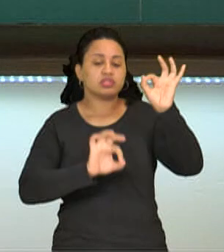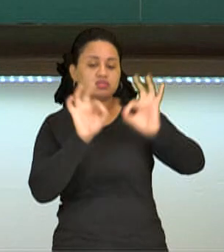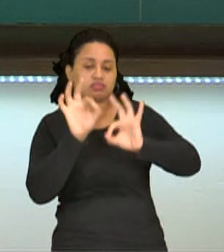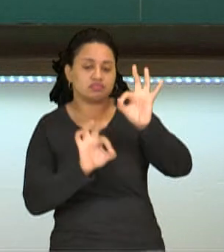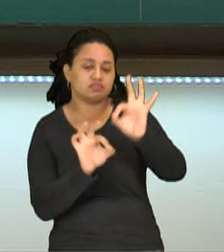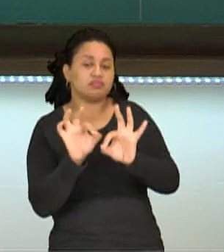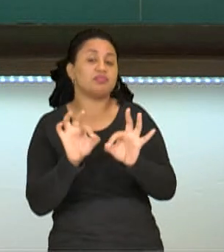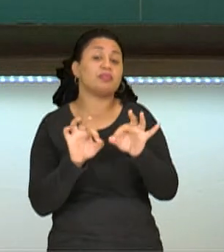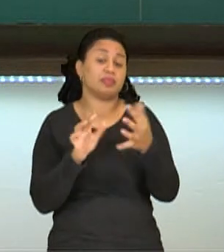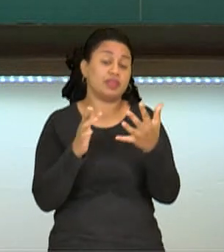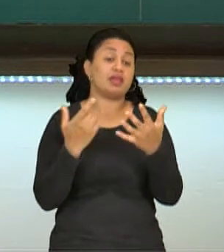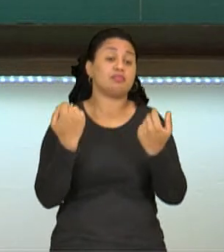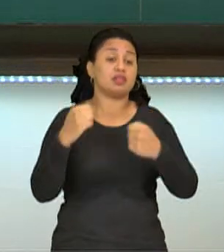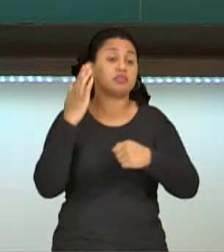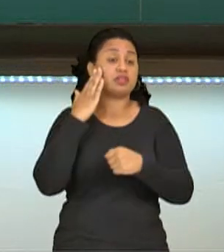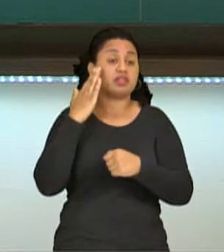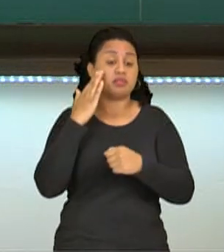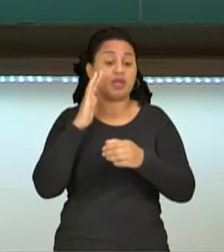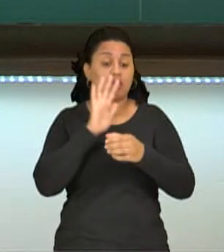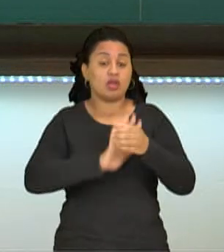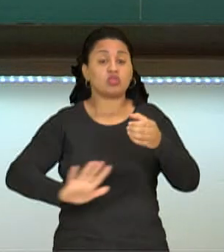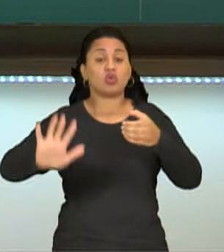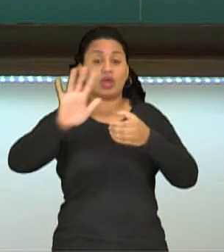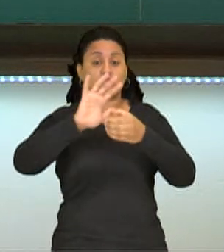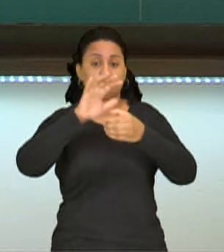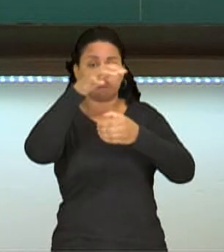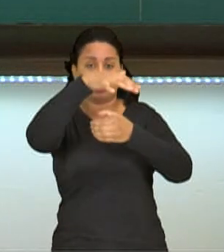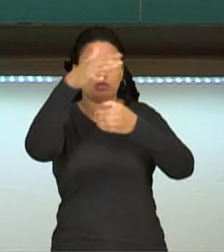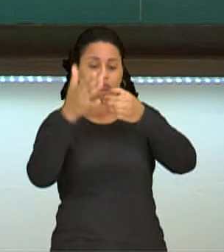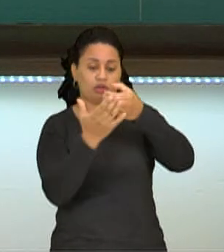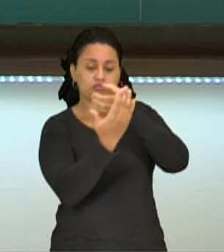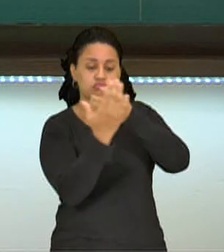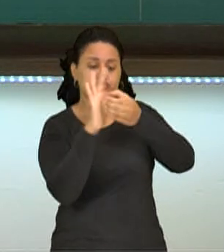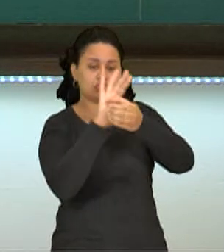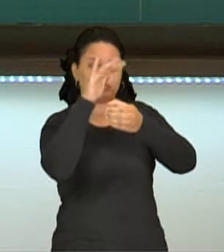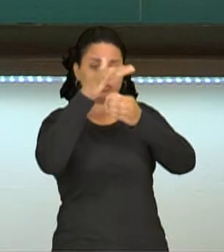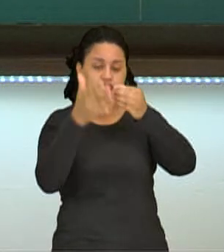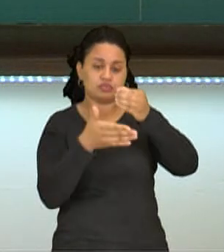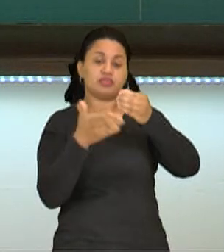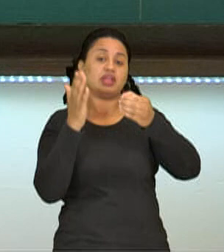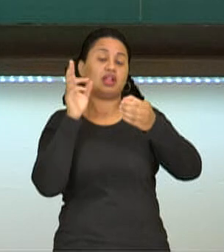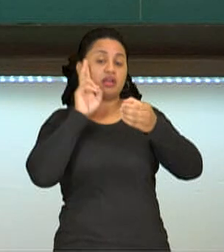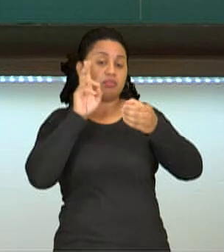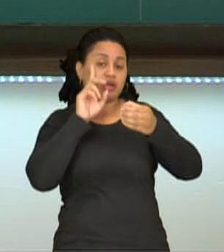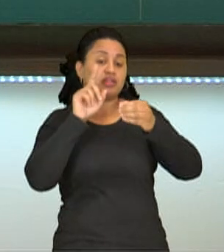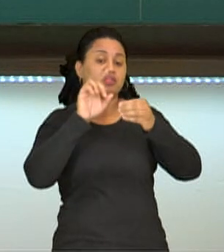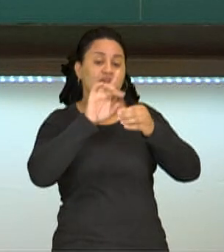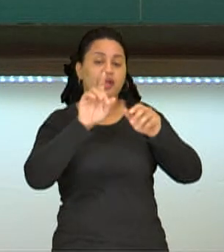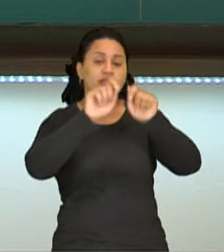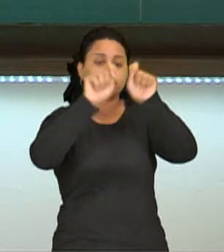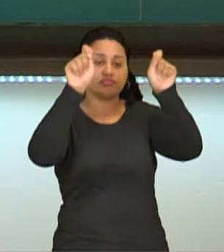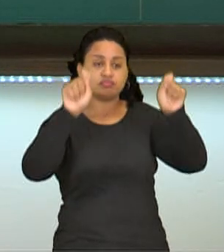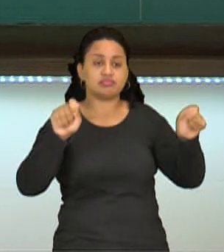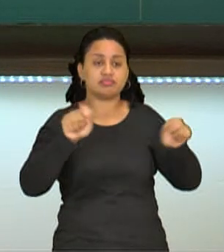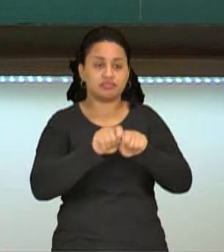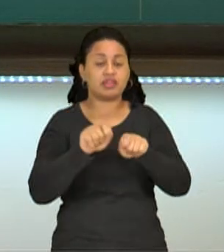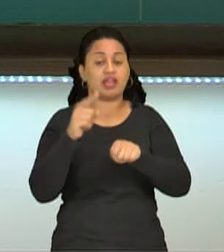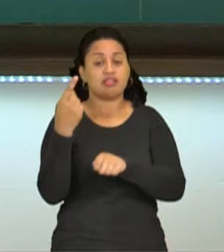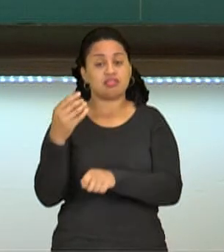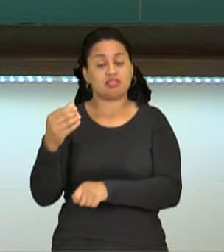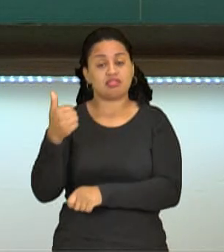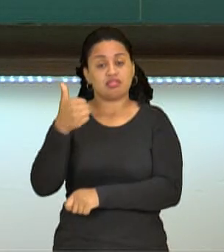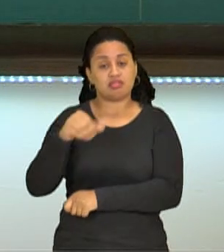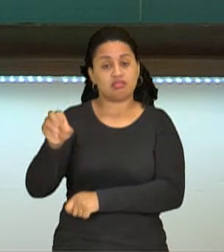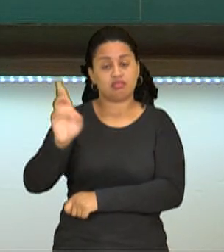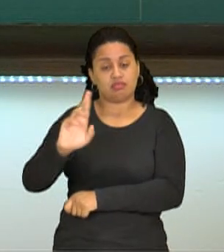e nesse caso nós queremos saber a área total. E lembrando que cada metro quadrado ali equivale a R$10